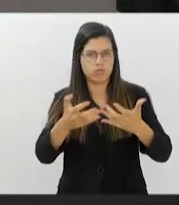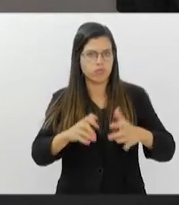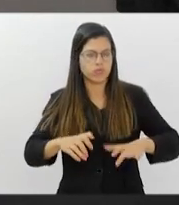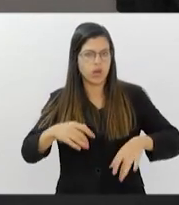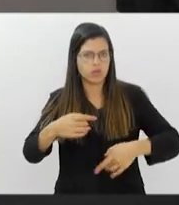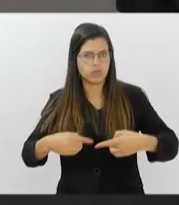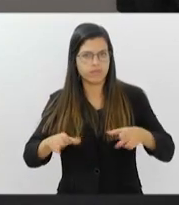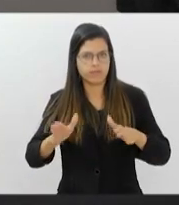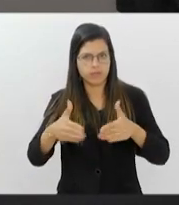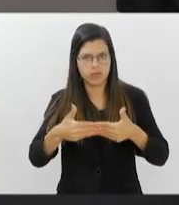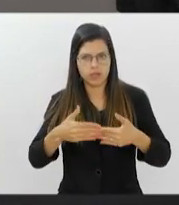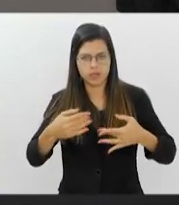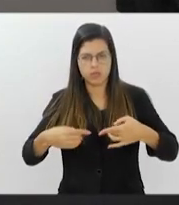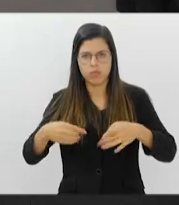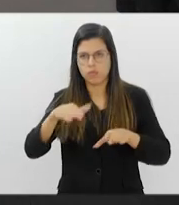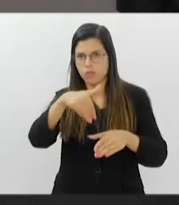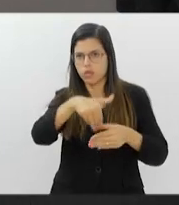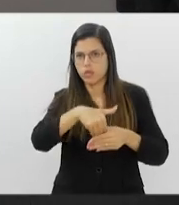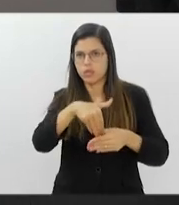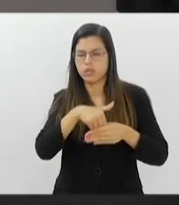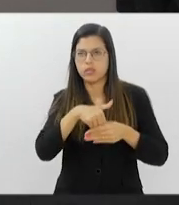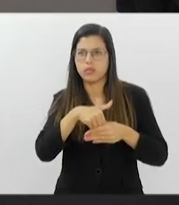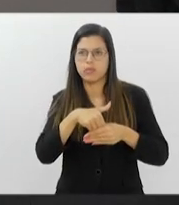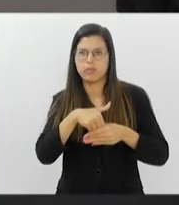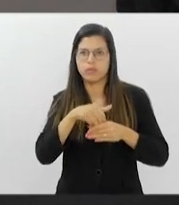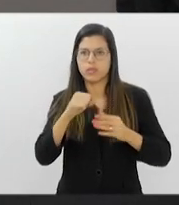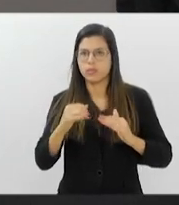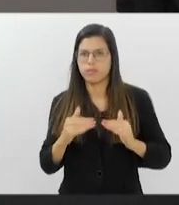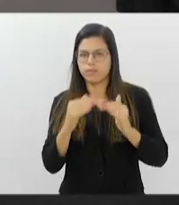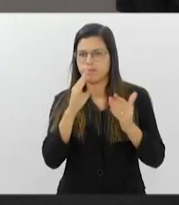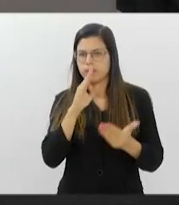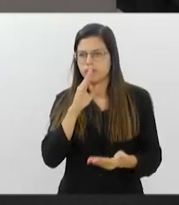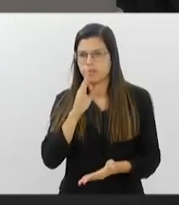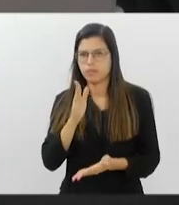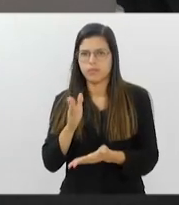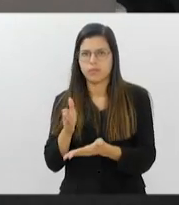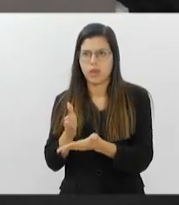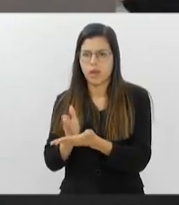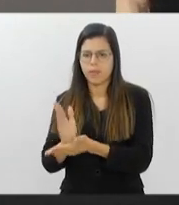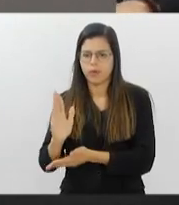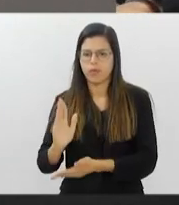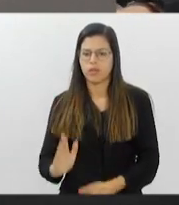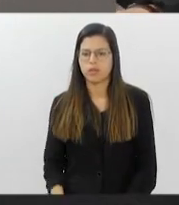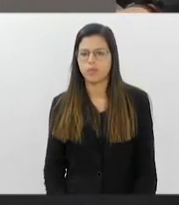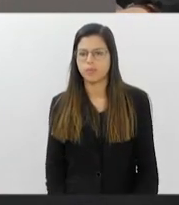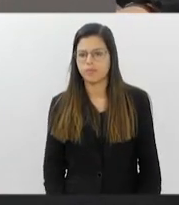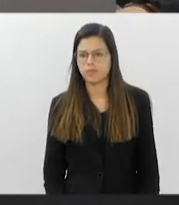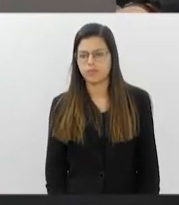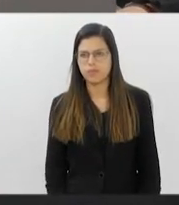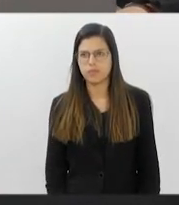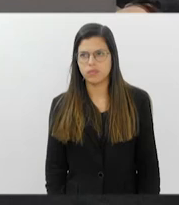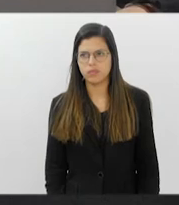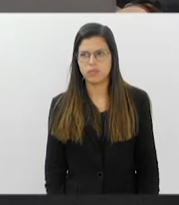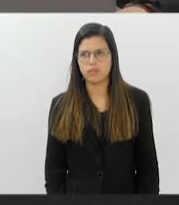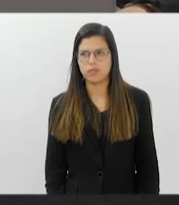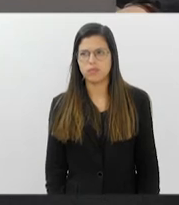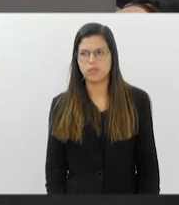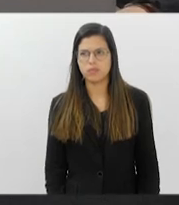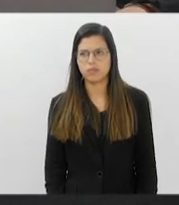querendo discutir, encerrar a discussão em votação. Os senhores que aprovam permaneçam como estão. Aprovado.